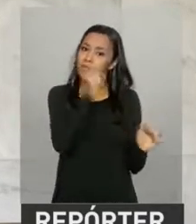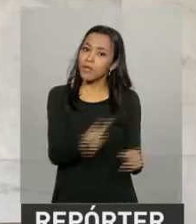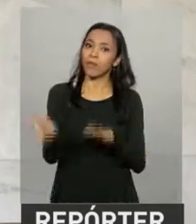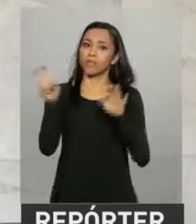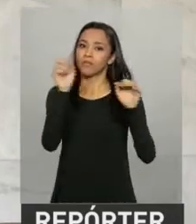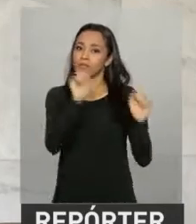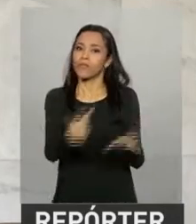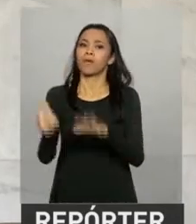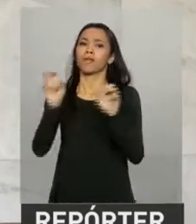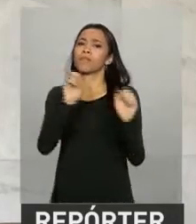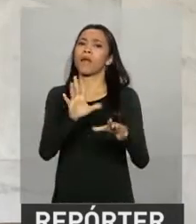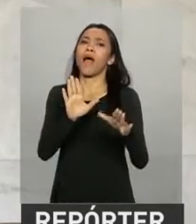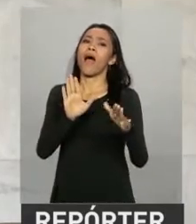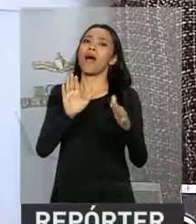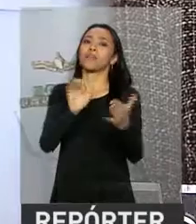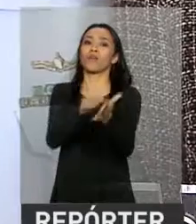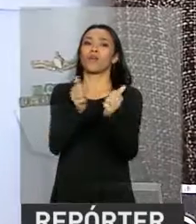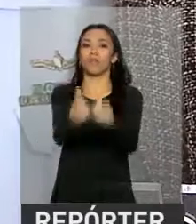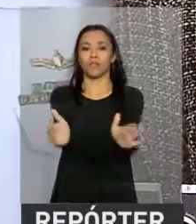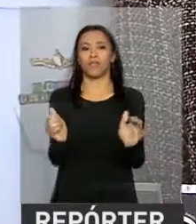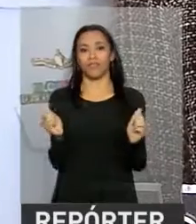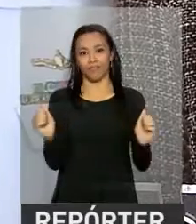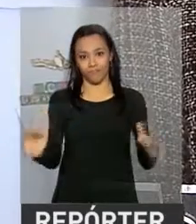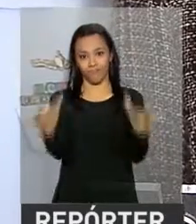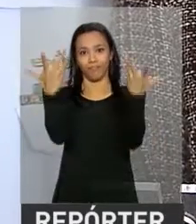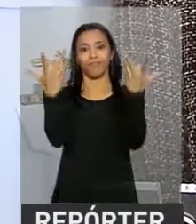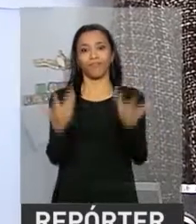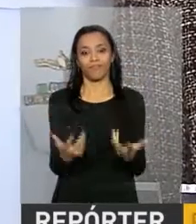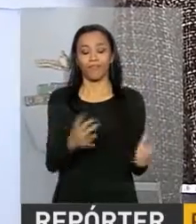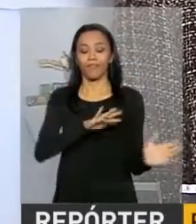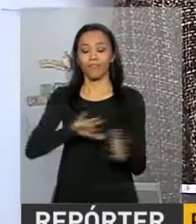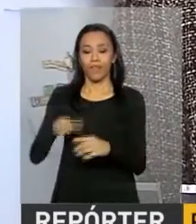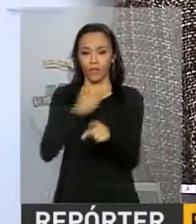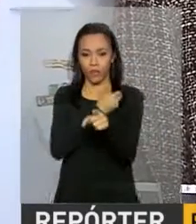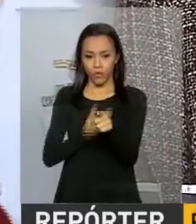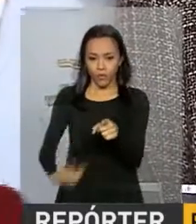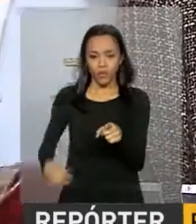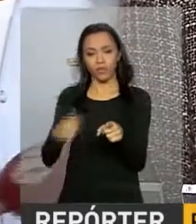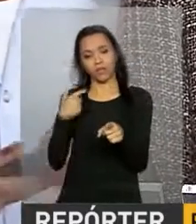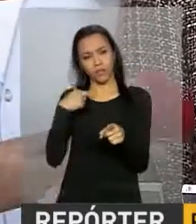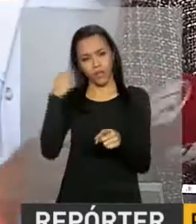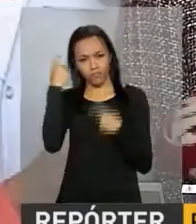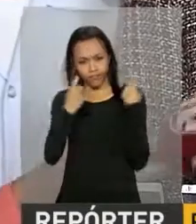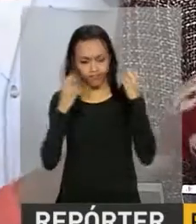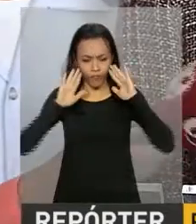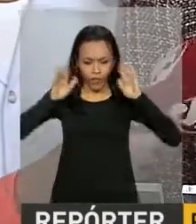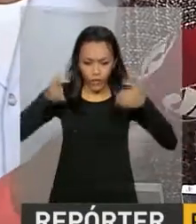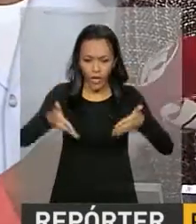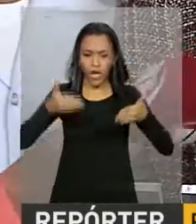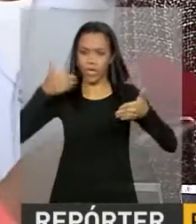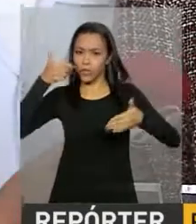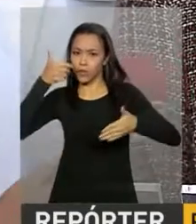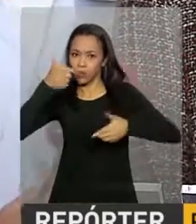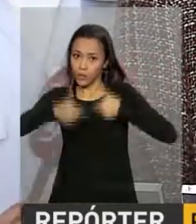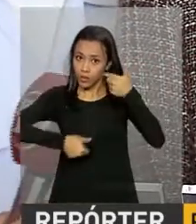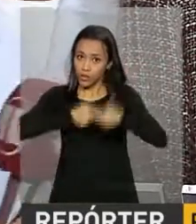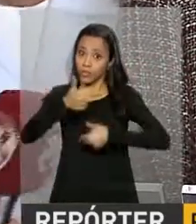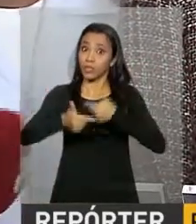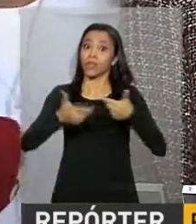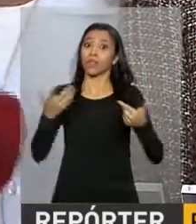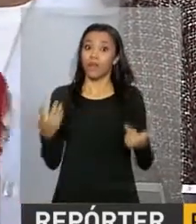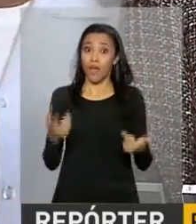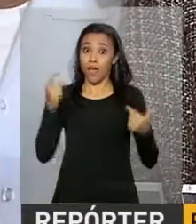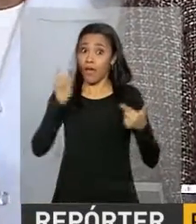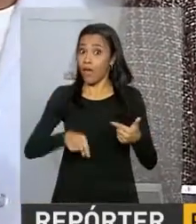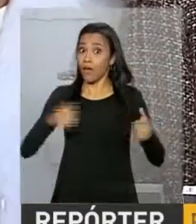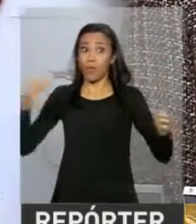semanalmente até o início do evento. O governo está praticamente todo ele envolvido nas Olimpíadas. É um dos grandes eventos do Brasil em